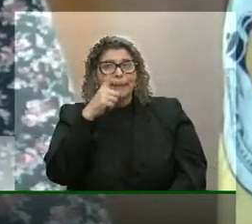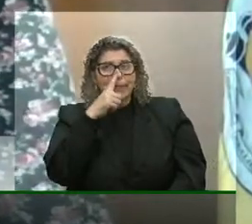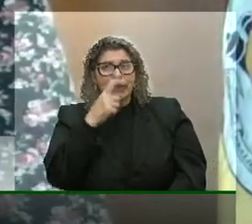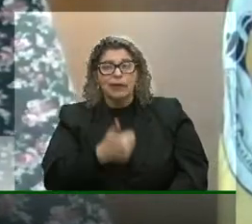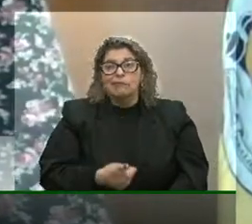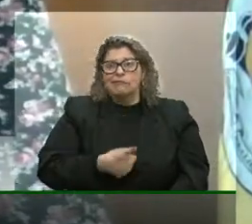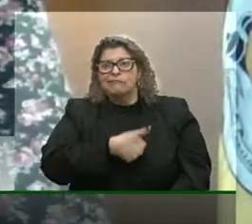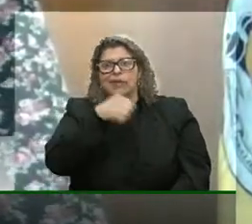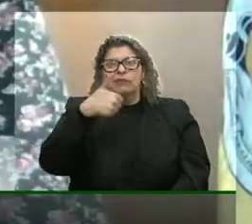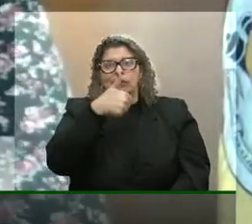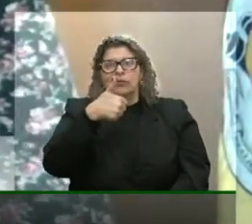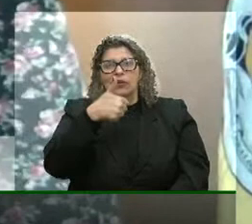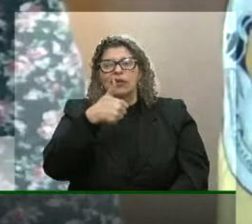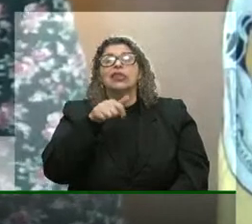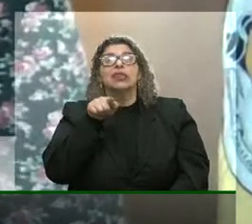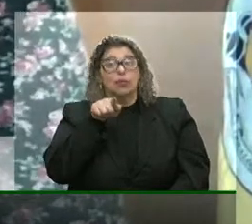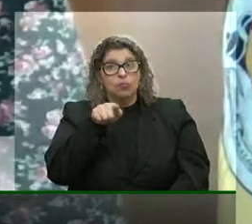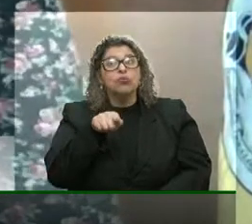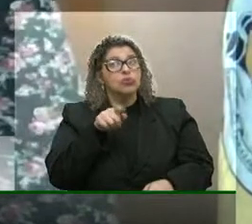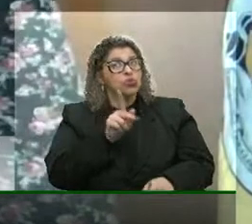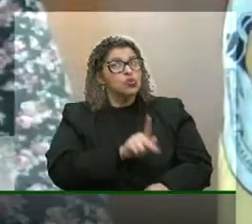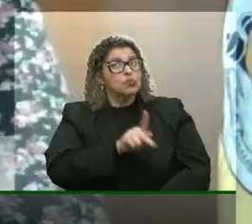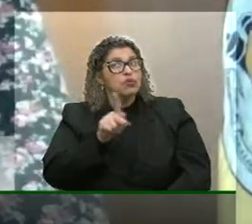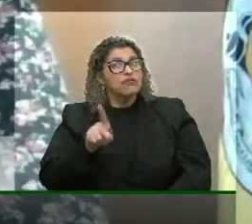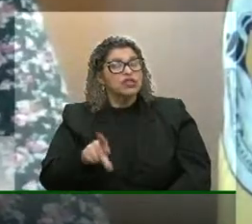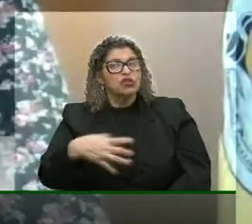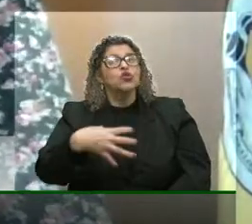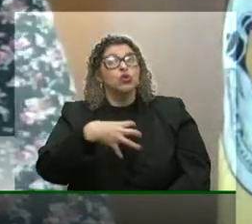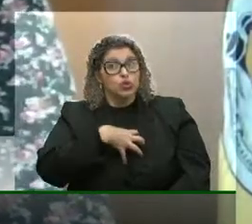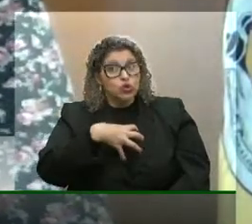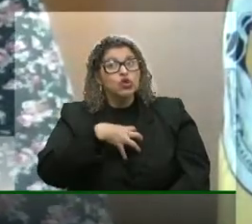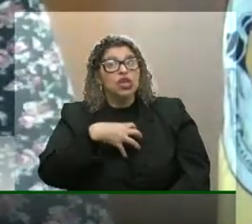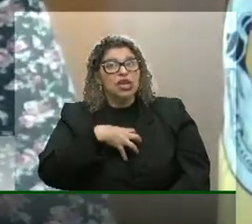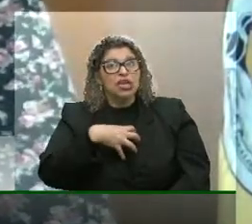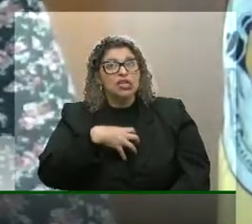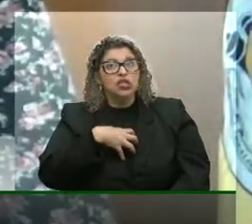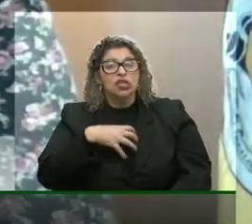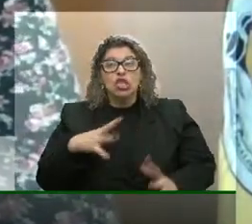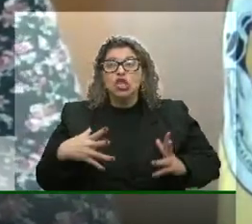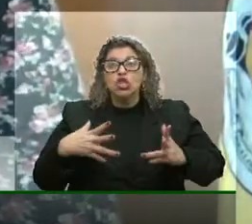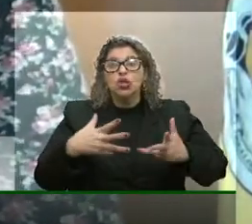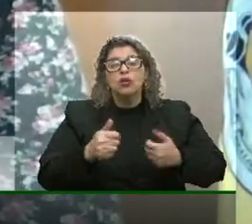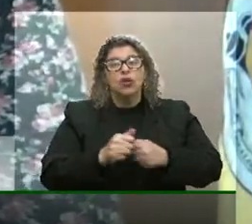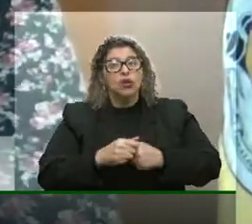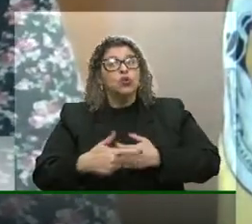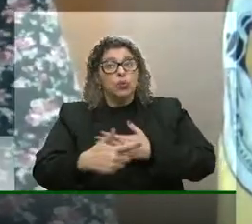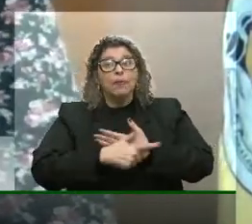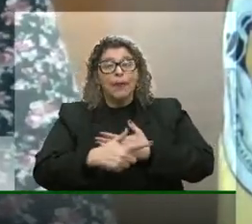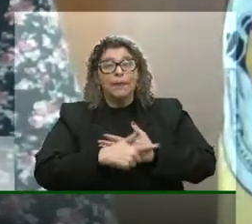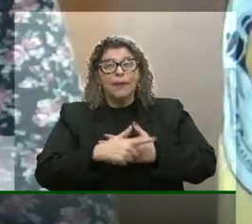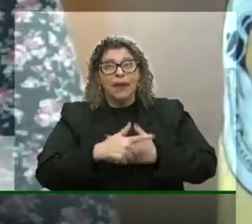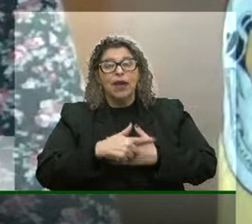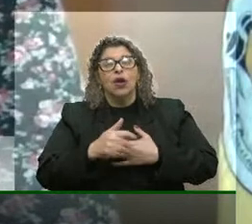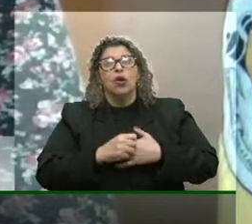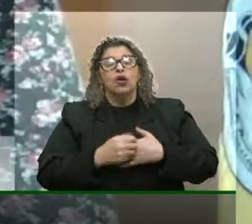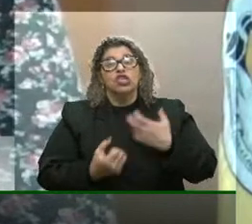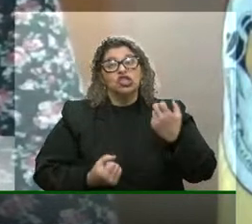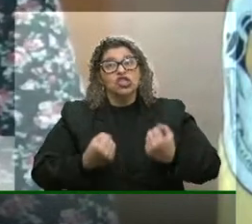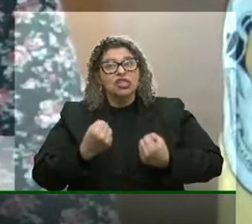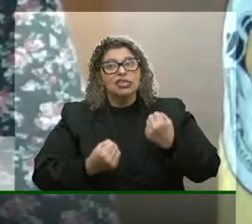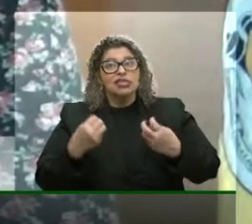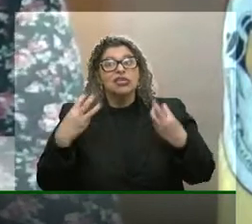primeiro lugar, depois os professores de alguma maneira e os agentes e órgãos de trânsito continuarem